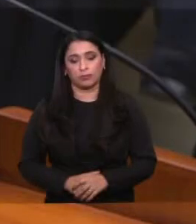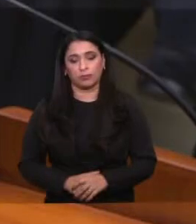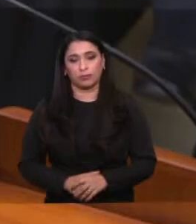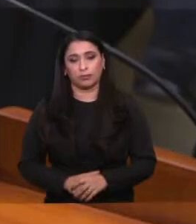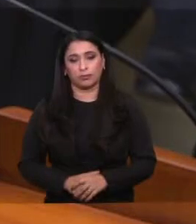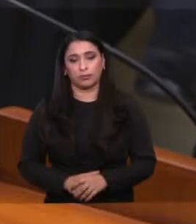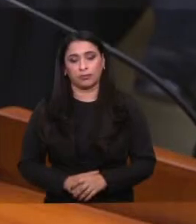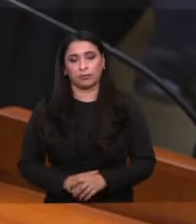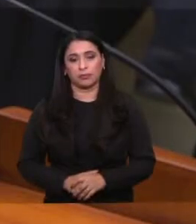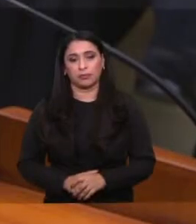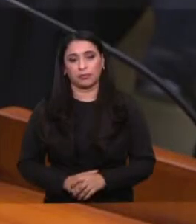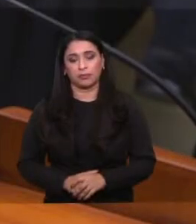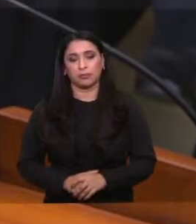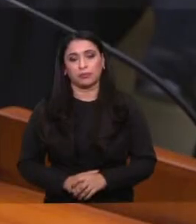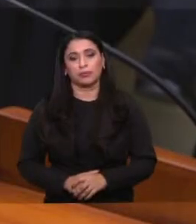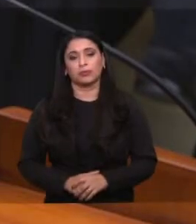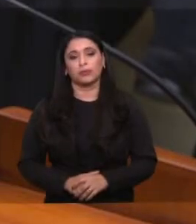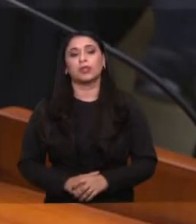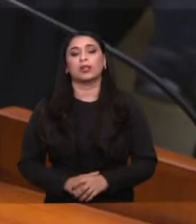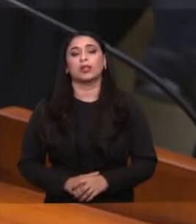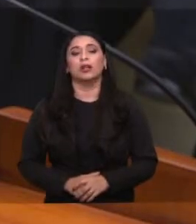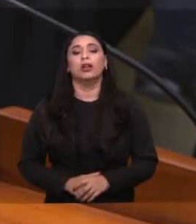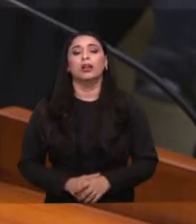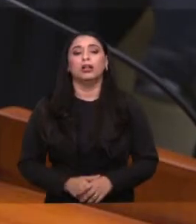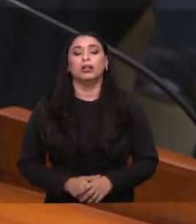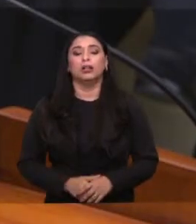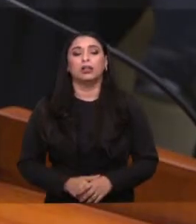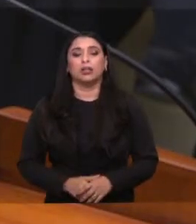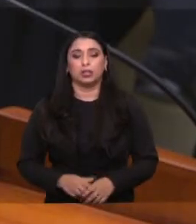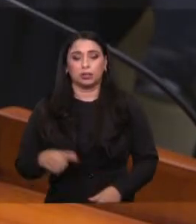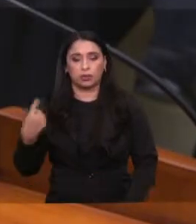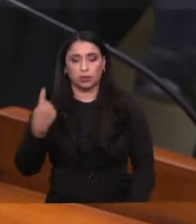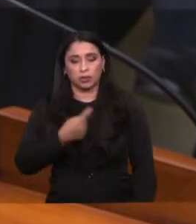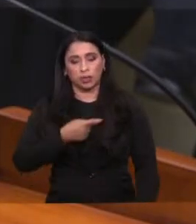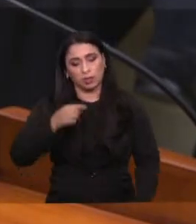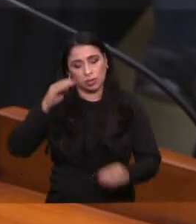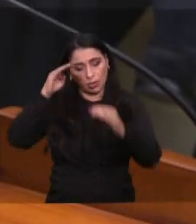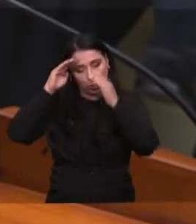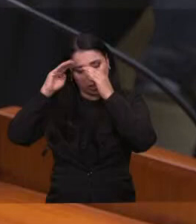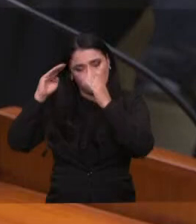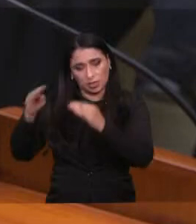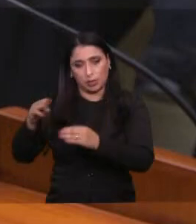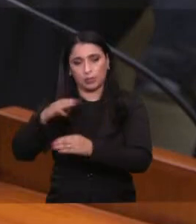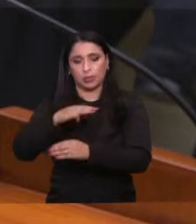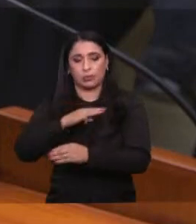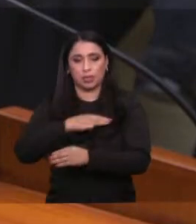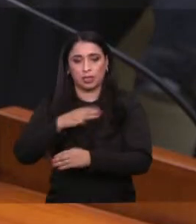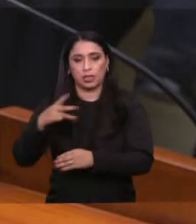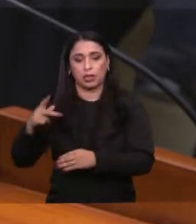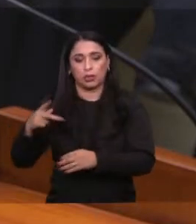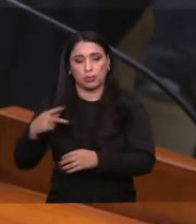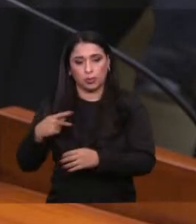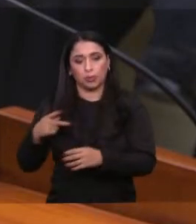subordinados à chefia do Ministério Público, tal como posto na Constituição,